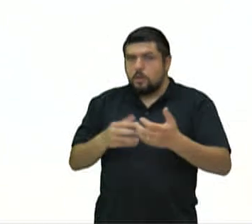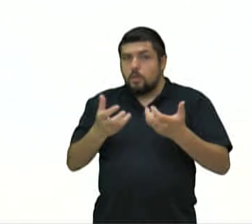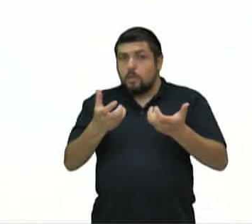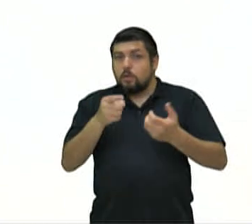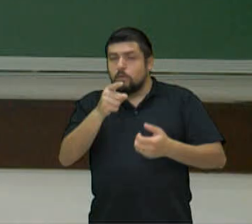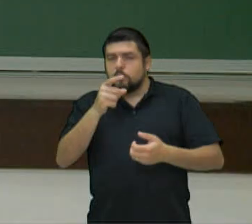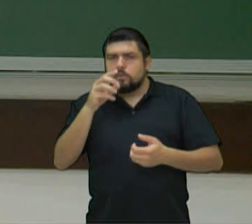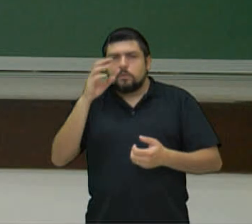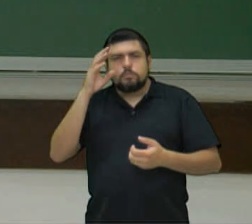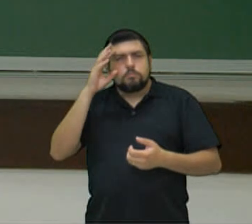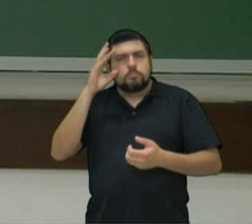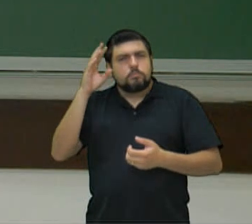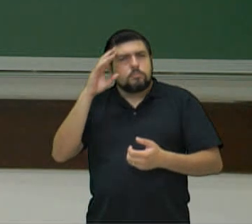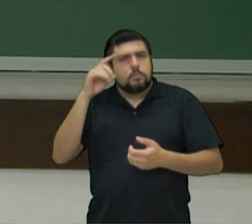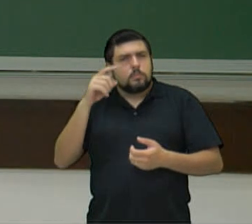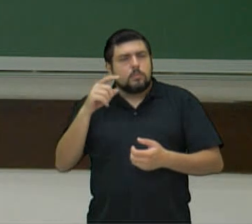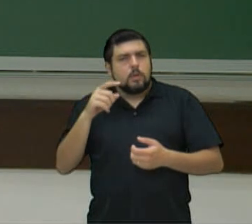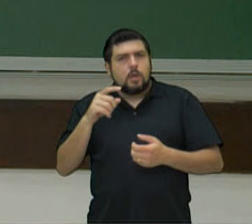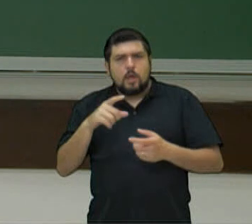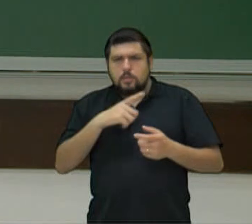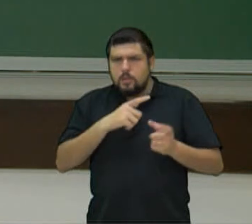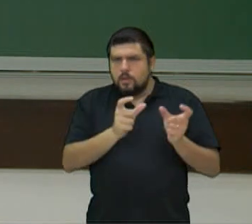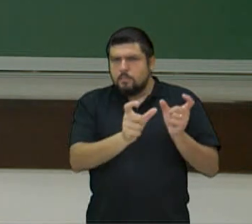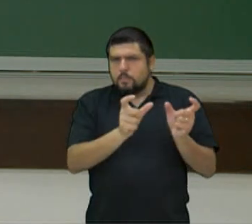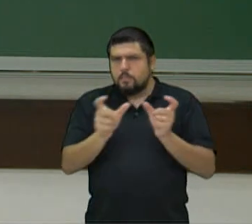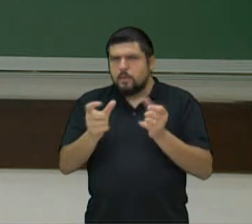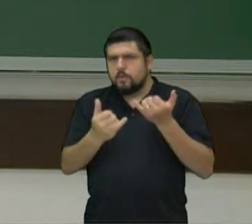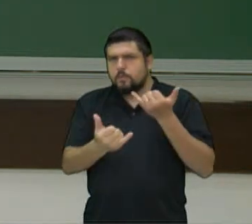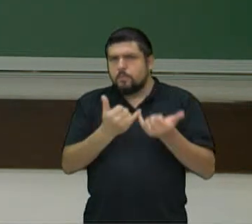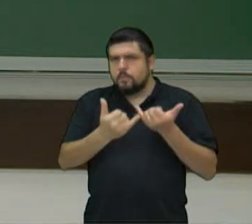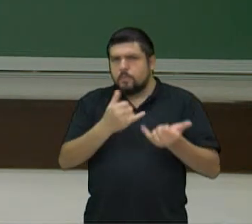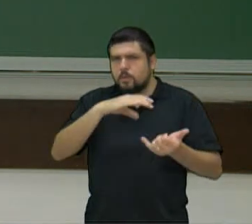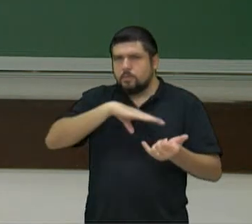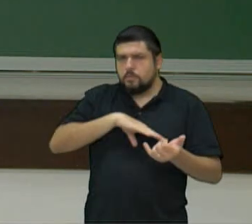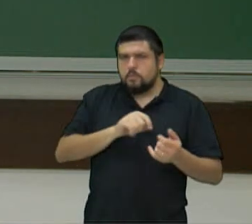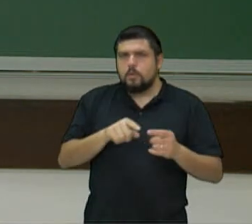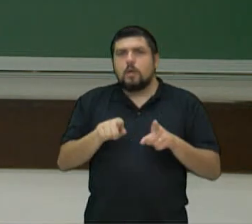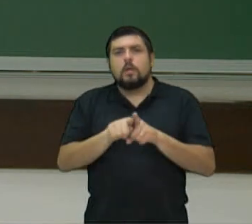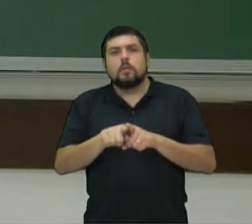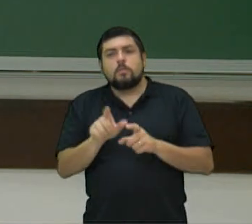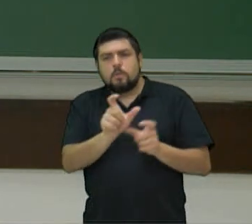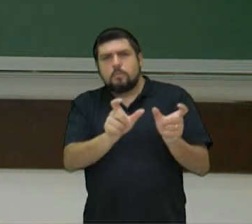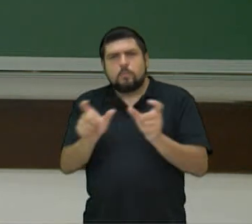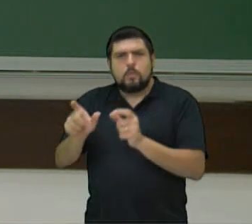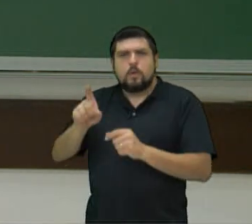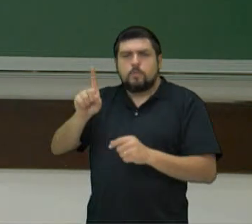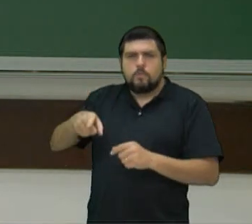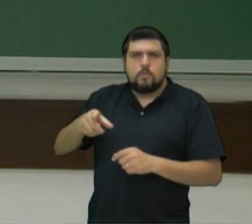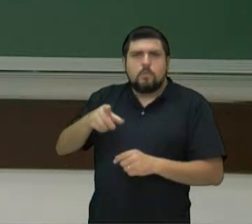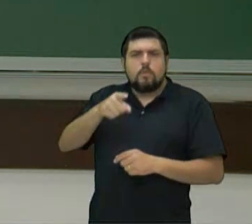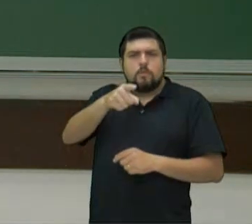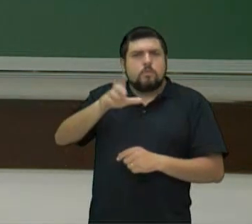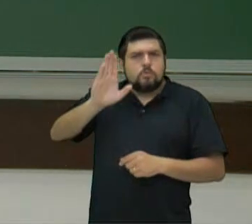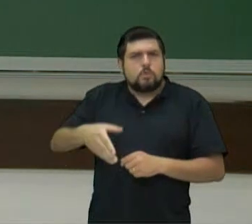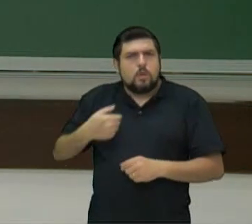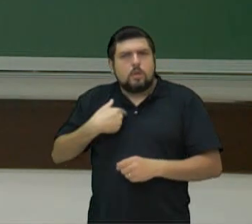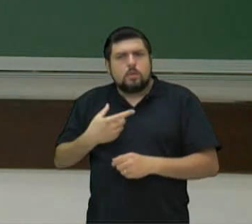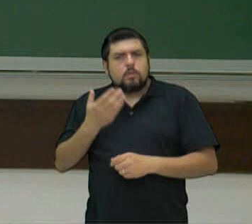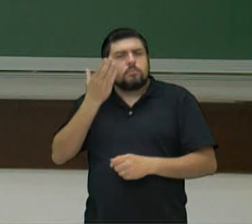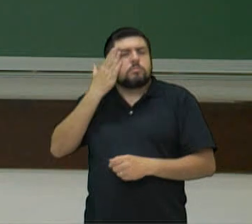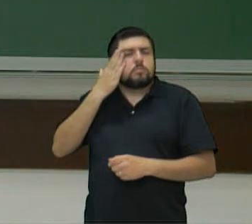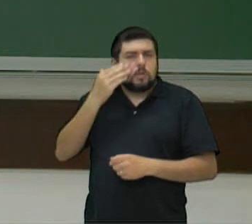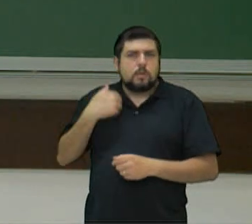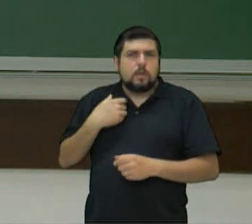atenção nas palavrinhas cognatas e aquelas que vocês já têm no vocabulário de vocês durante esses anos que vocês estudaram inglês